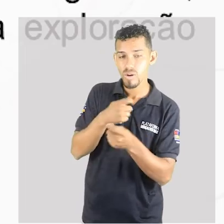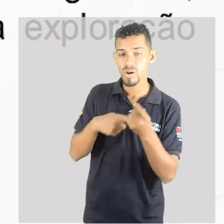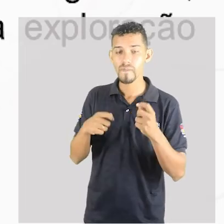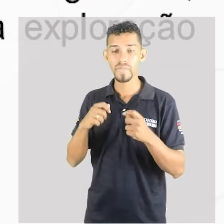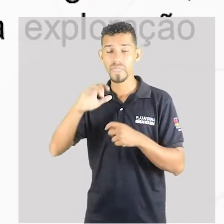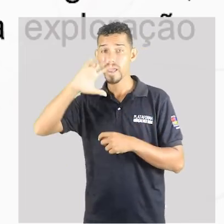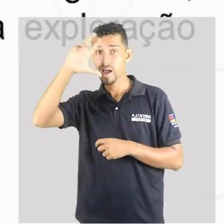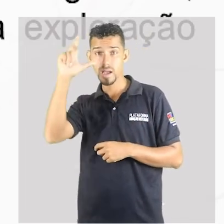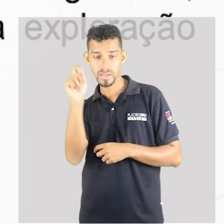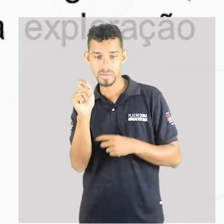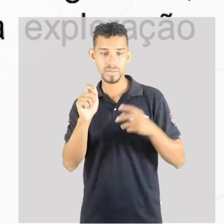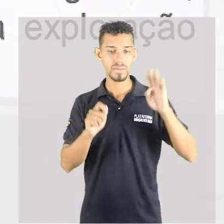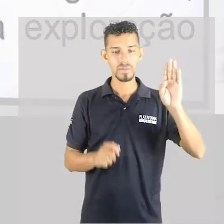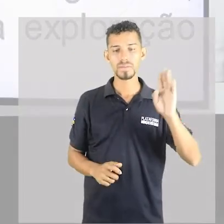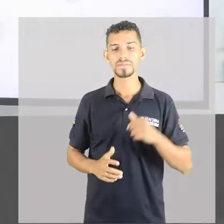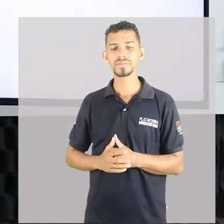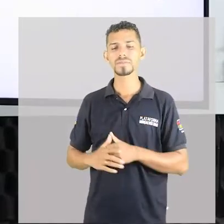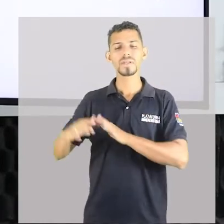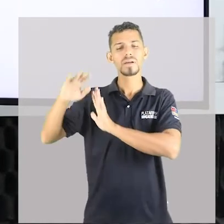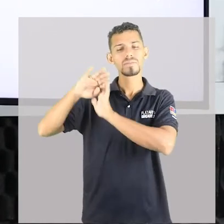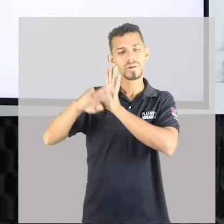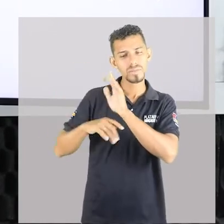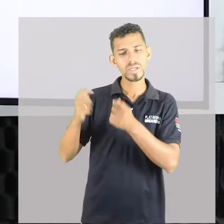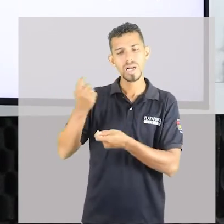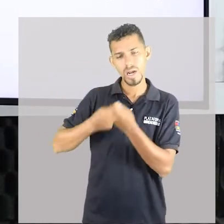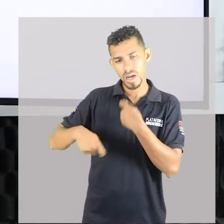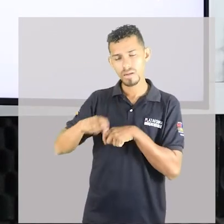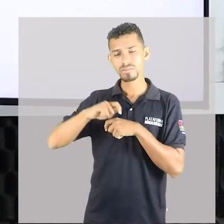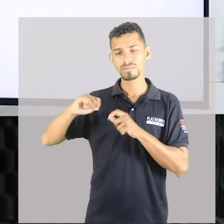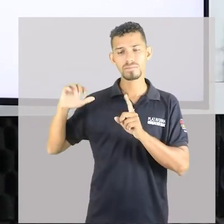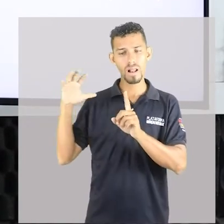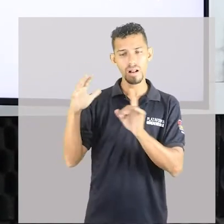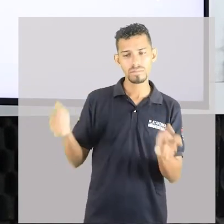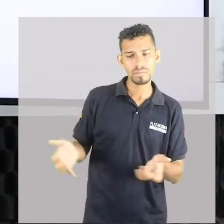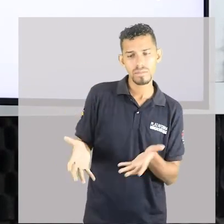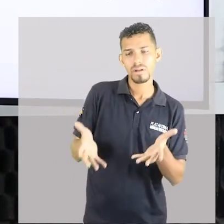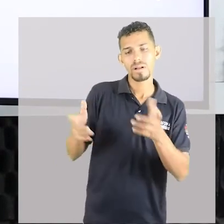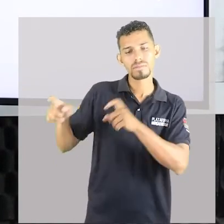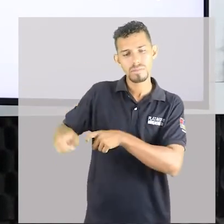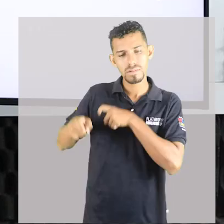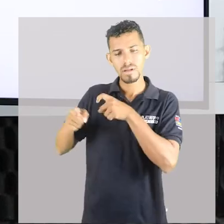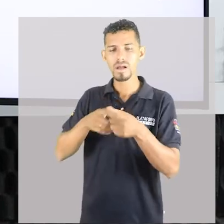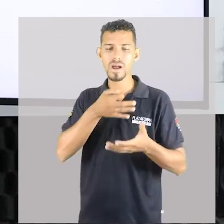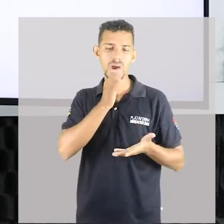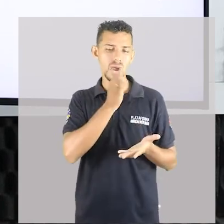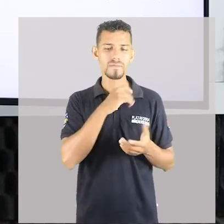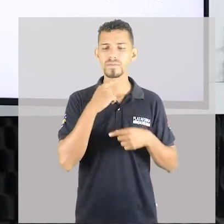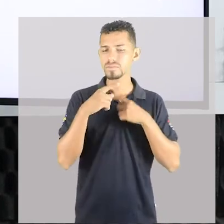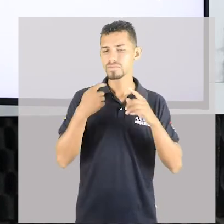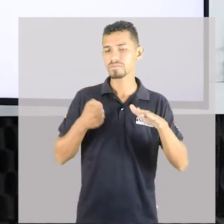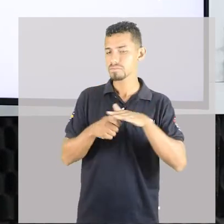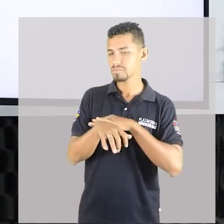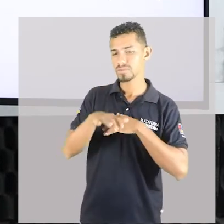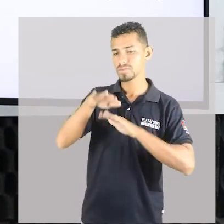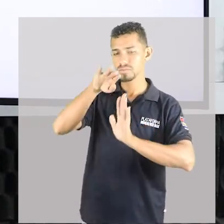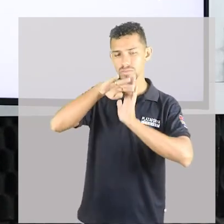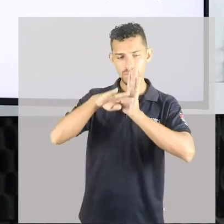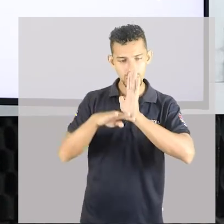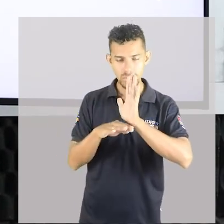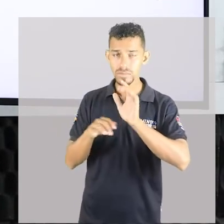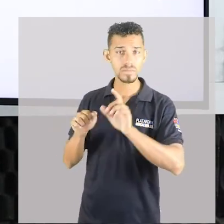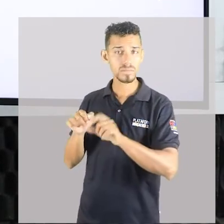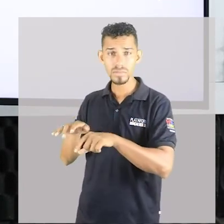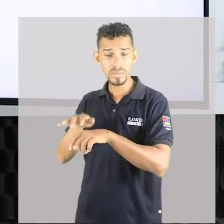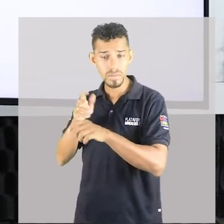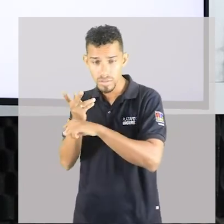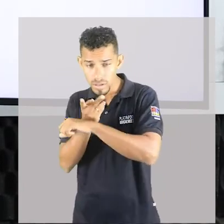à Ásia. B. No plano econômico, a exploração dos produtos agrícolas, exemplo do café, não fez parte da pauta da exploração